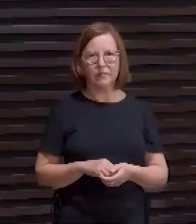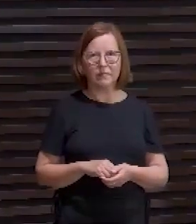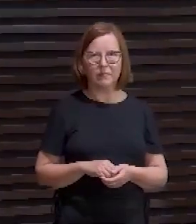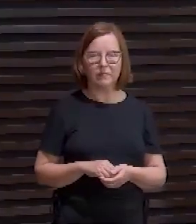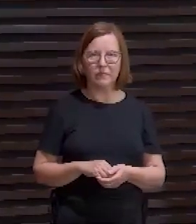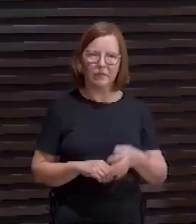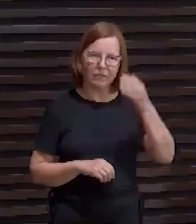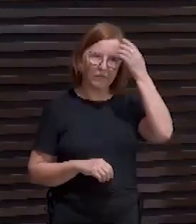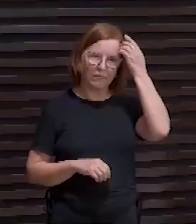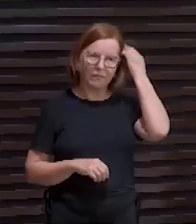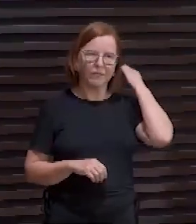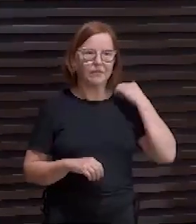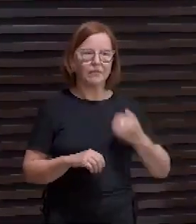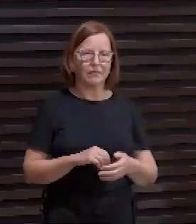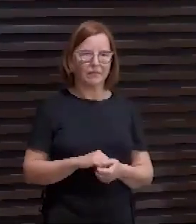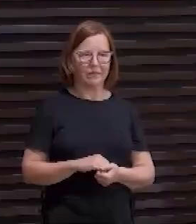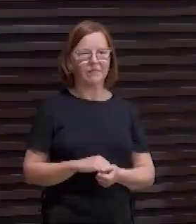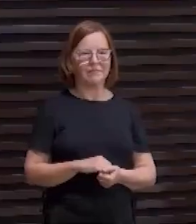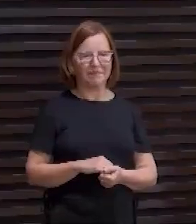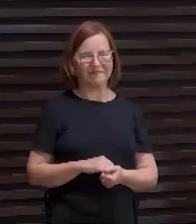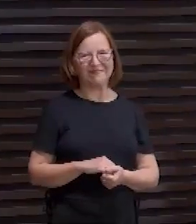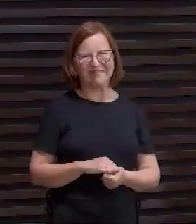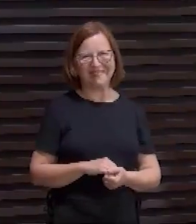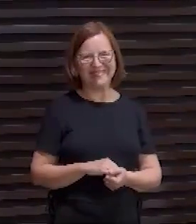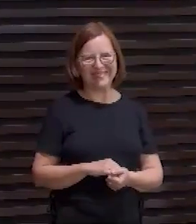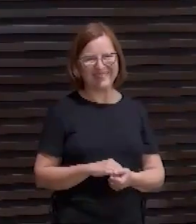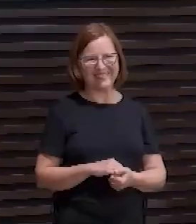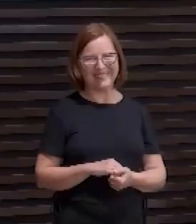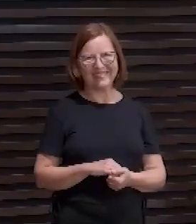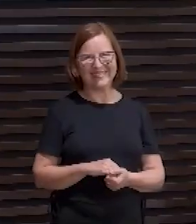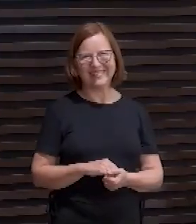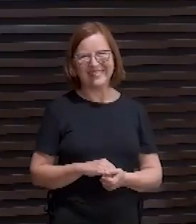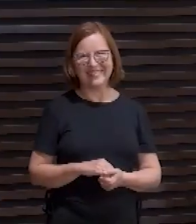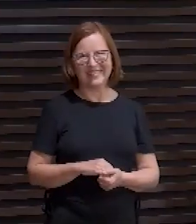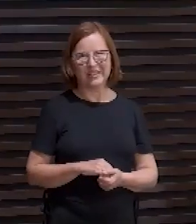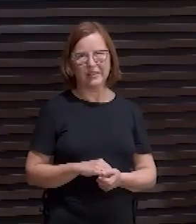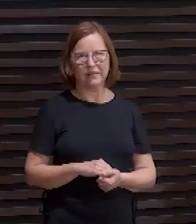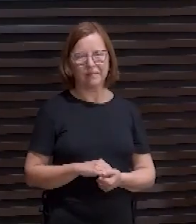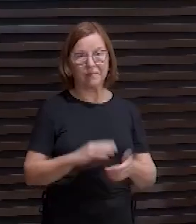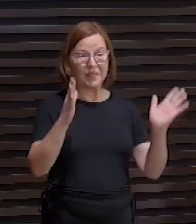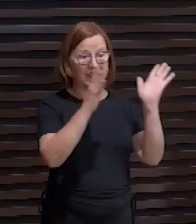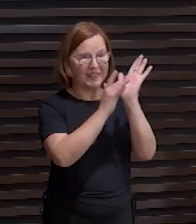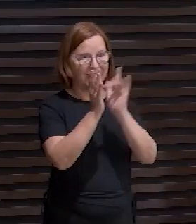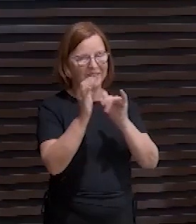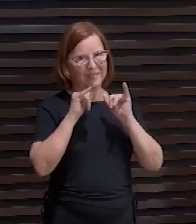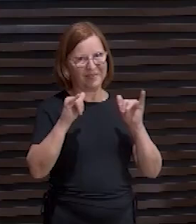João, capítulo 13, verso 34 a 35. Jesus